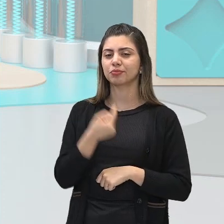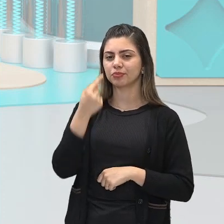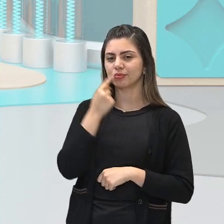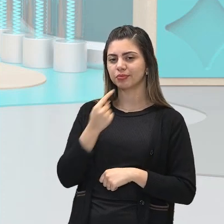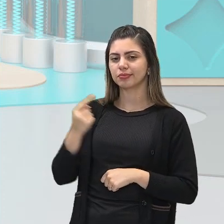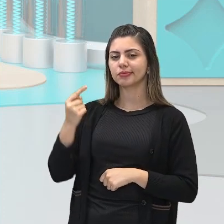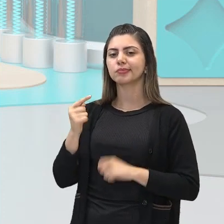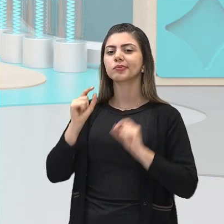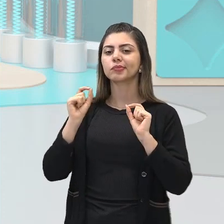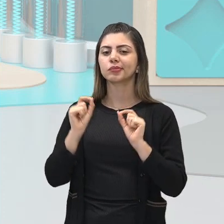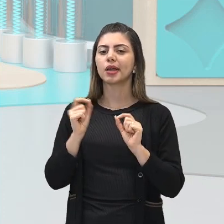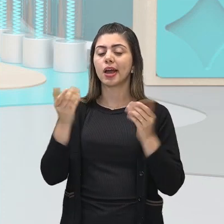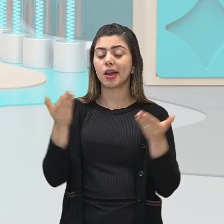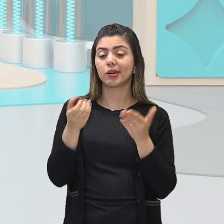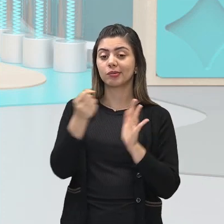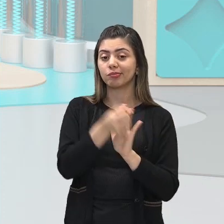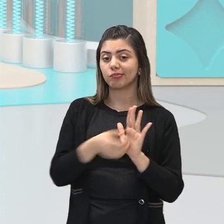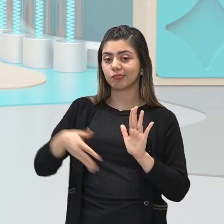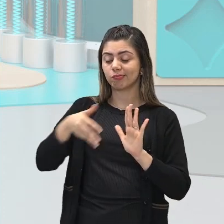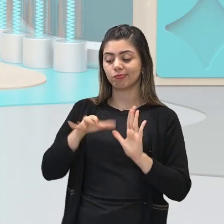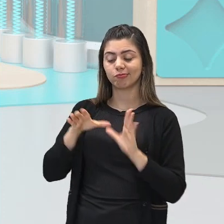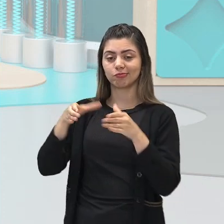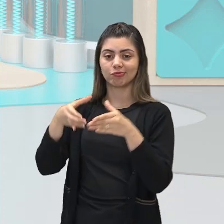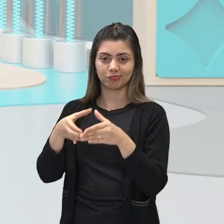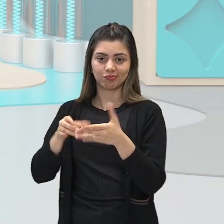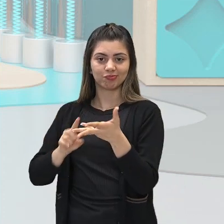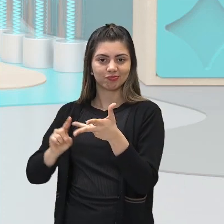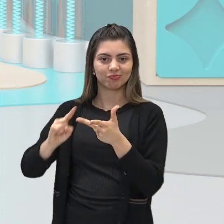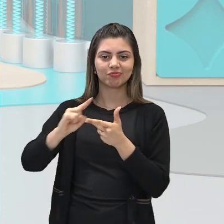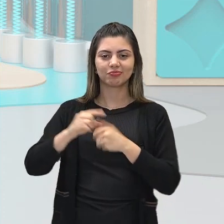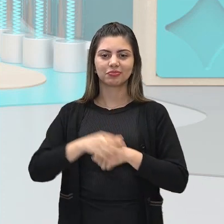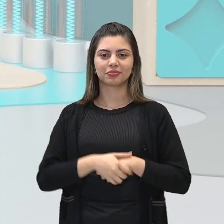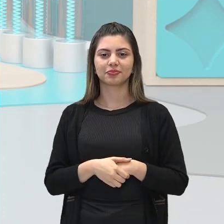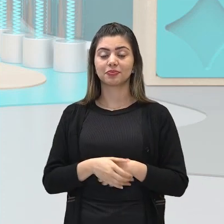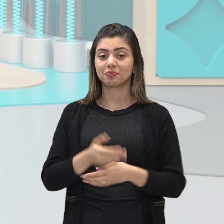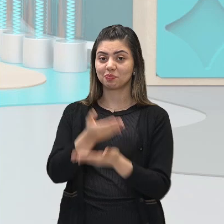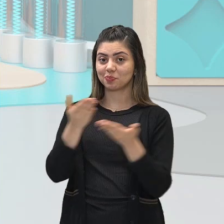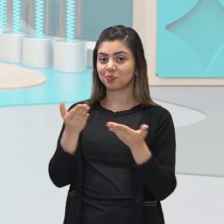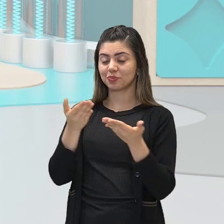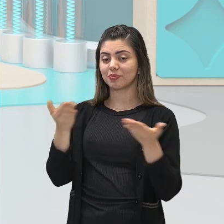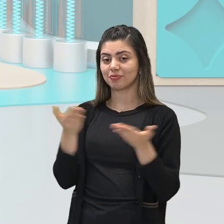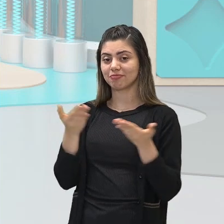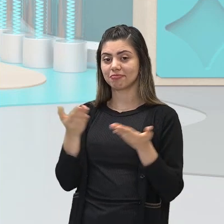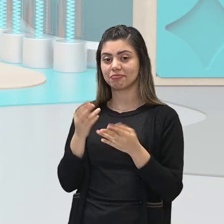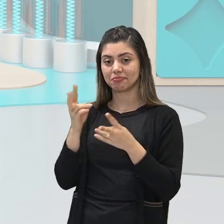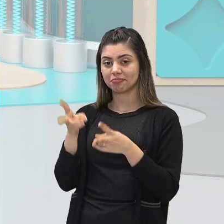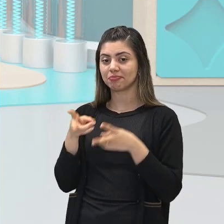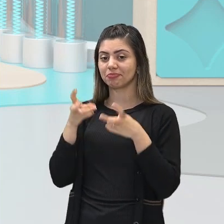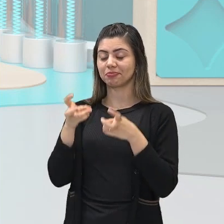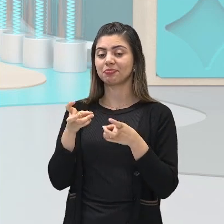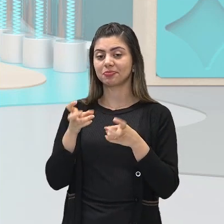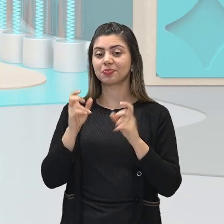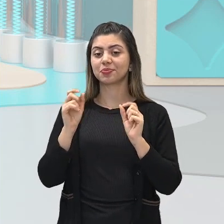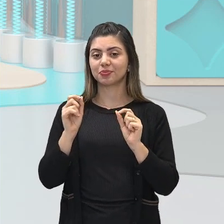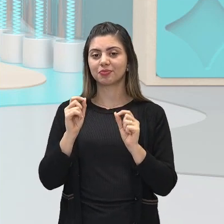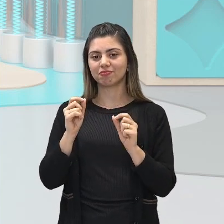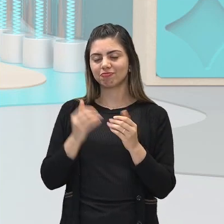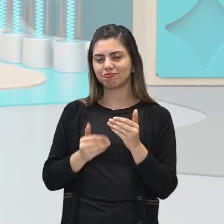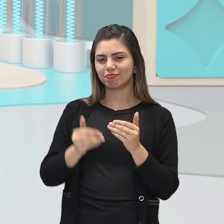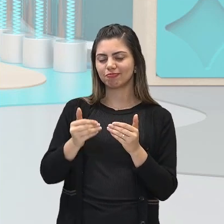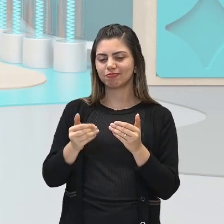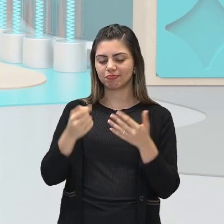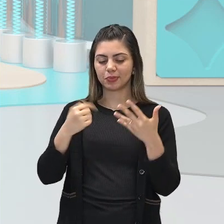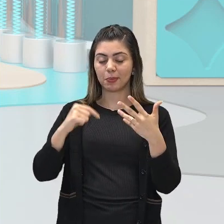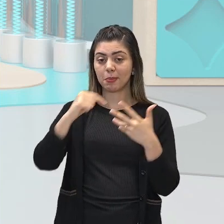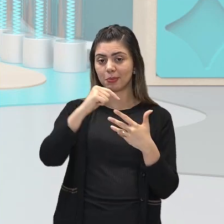as nossas figuras de pensamento. Vocês vão observar aí, nós vamos estar vendo